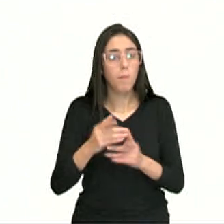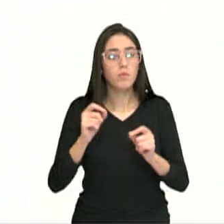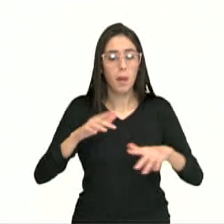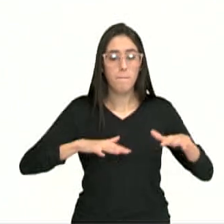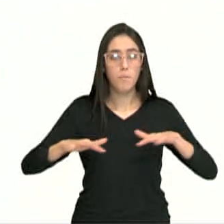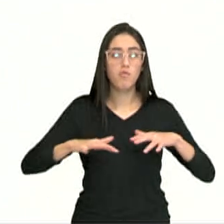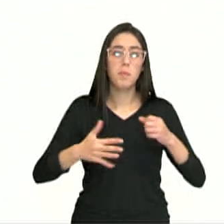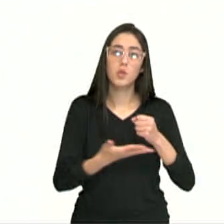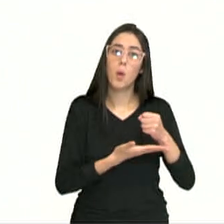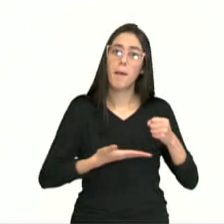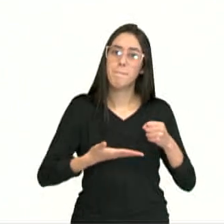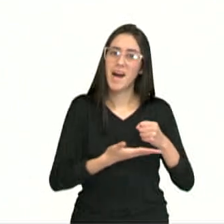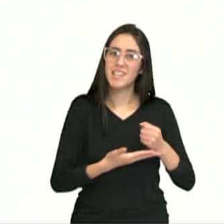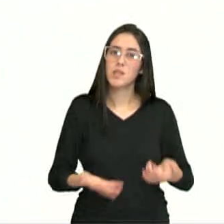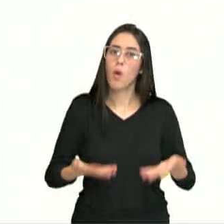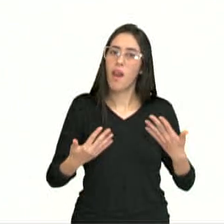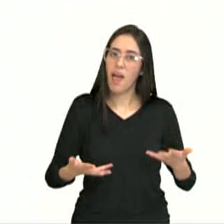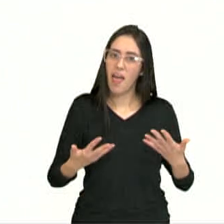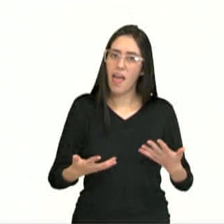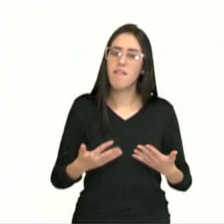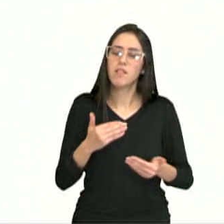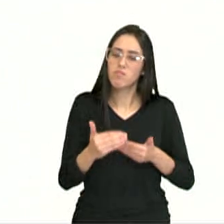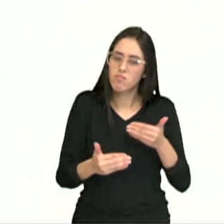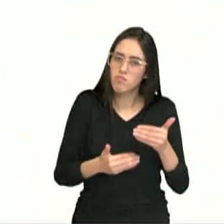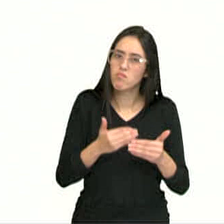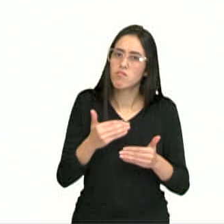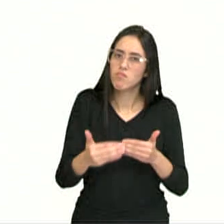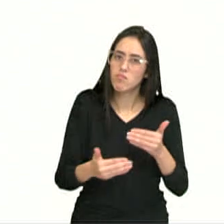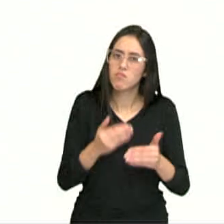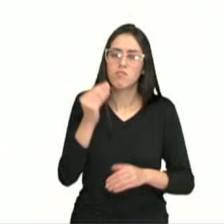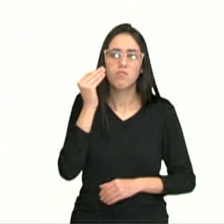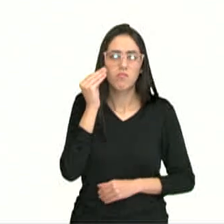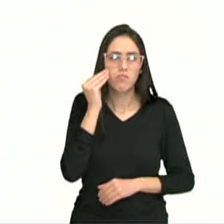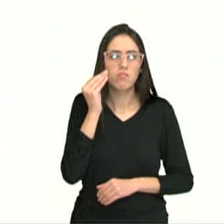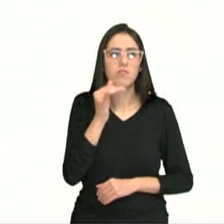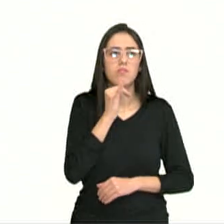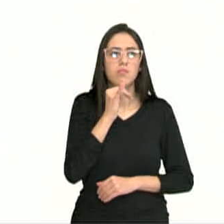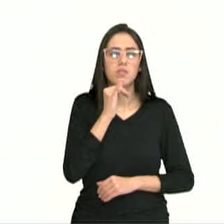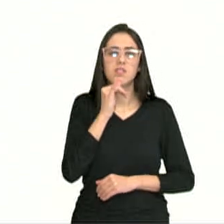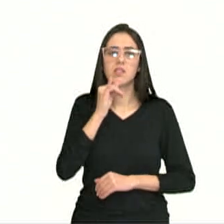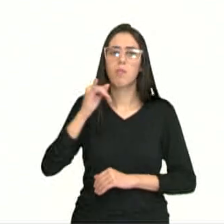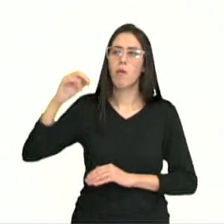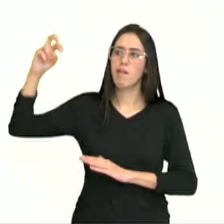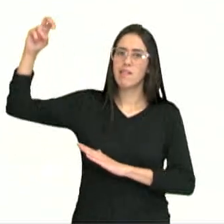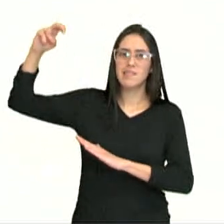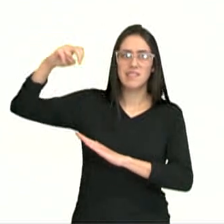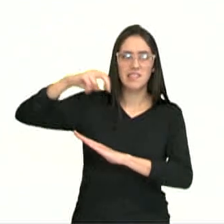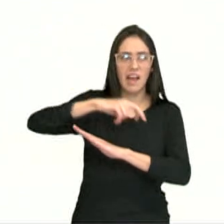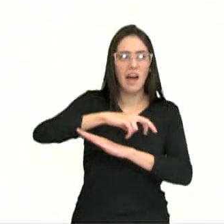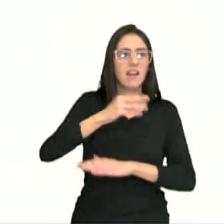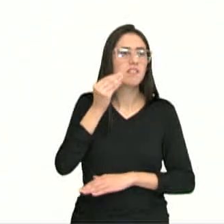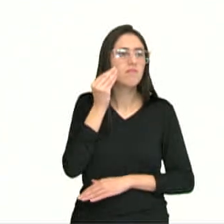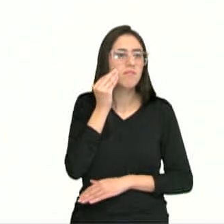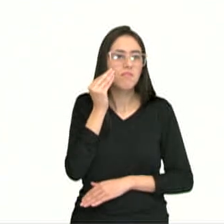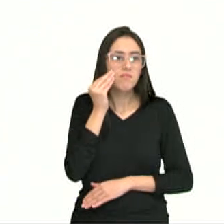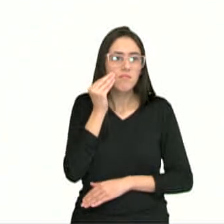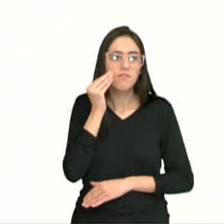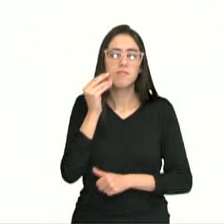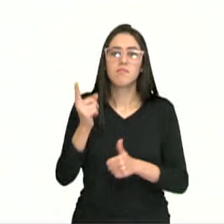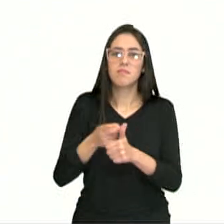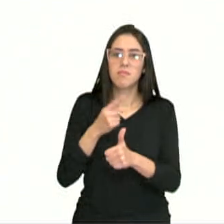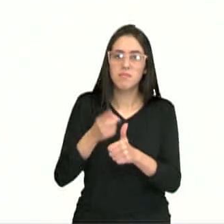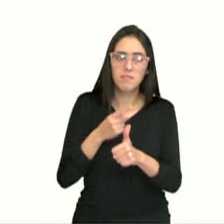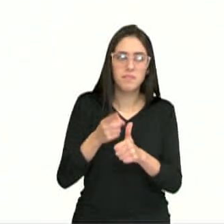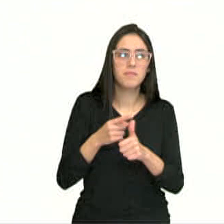e leves. Então, talvez um salto de precisão nas escadas seria um bom exemplo, né, de um movimento básico e